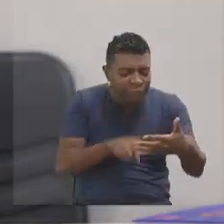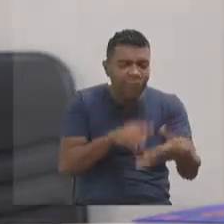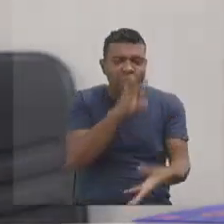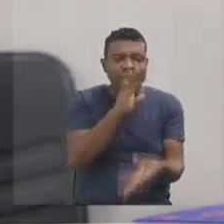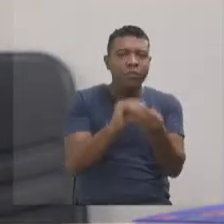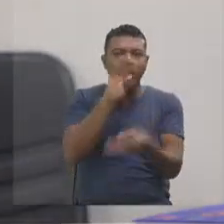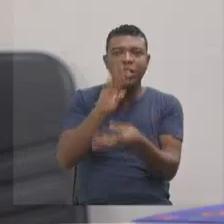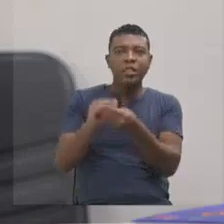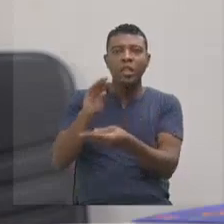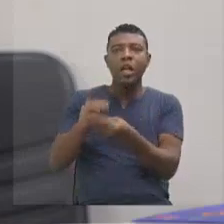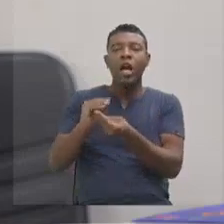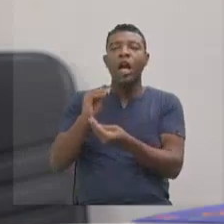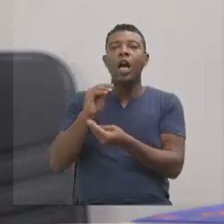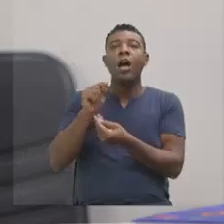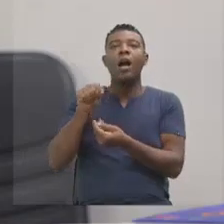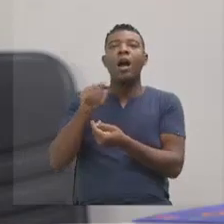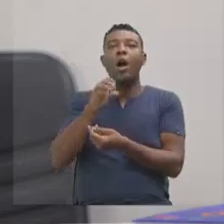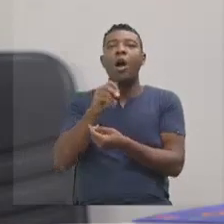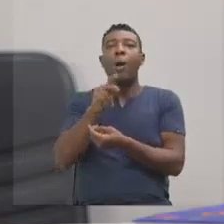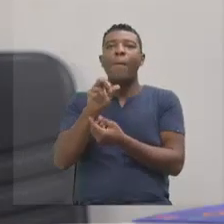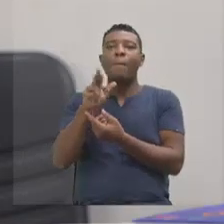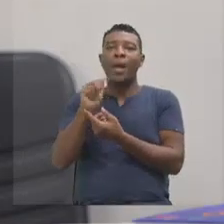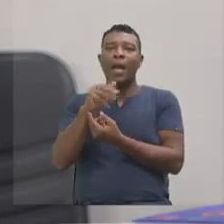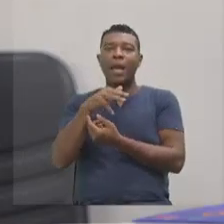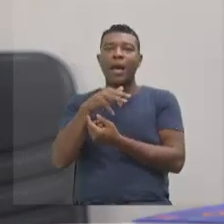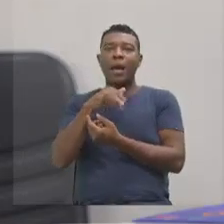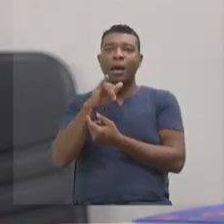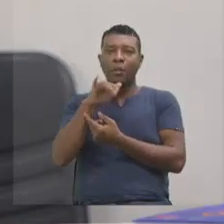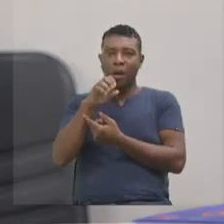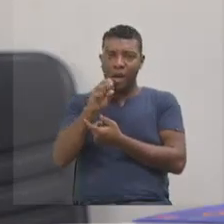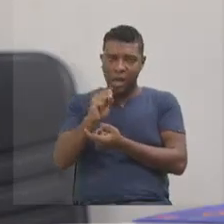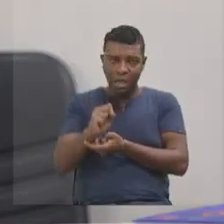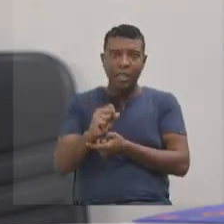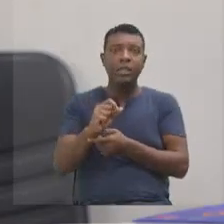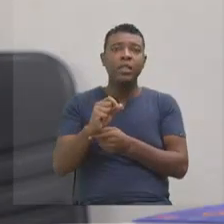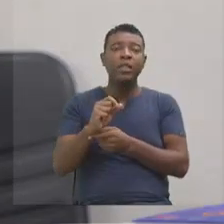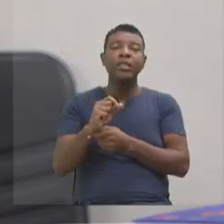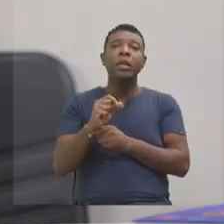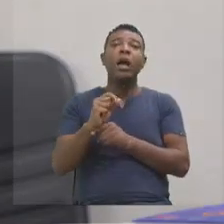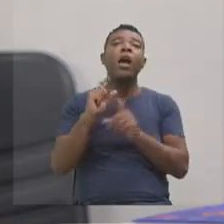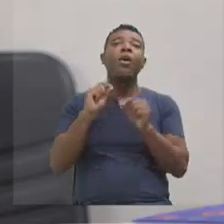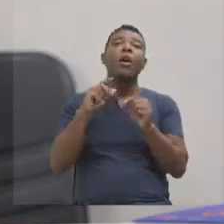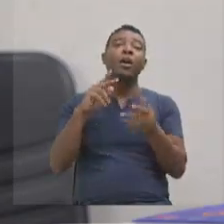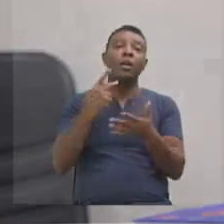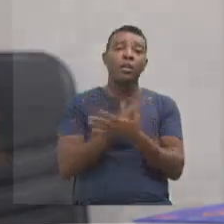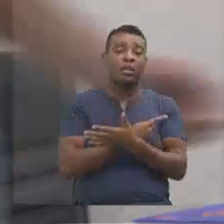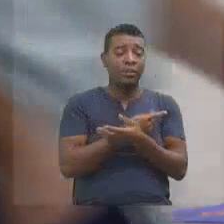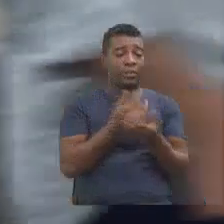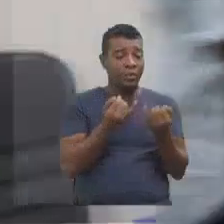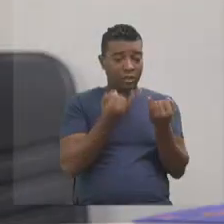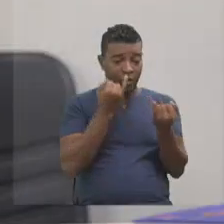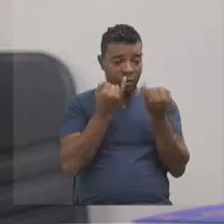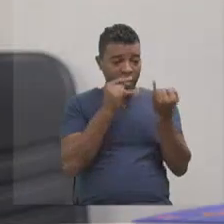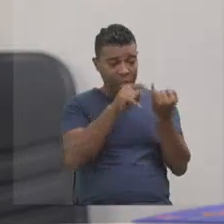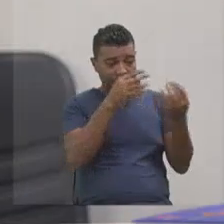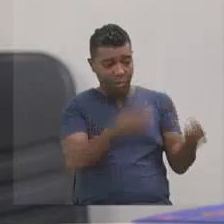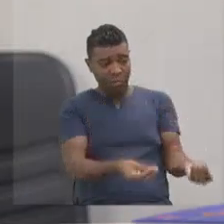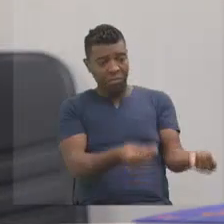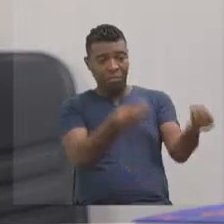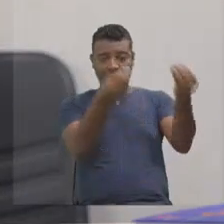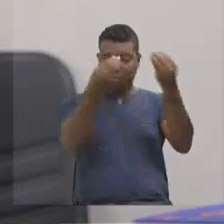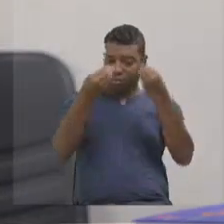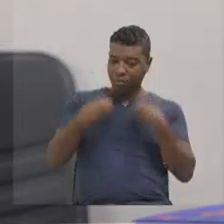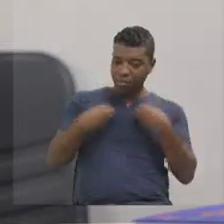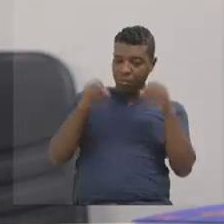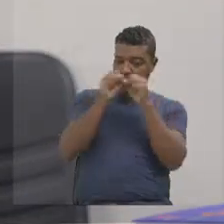os municípios tem um que dar essa informação tendo a informação Ela será transparente no andar da fila que é muito